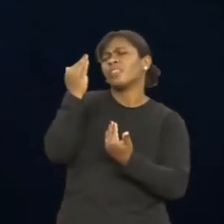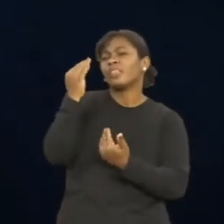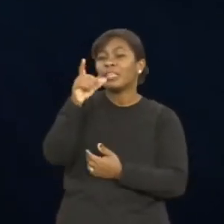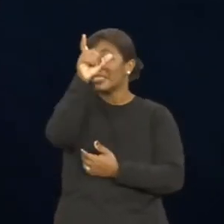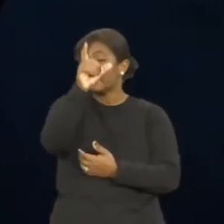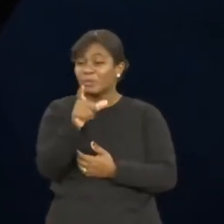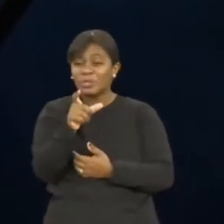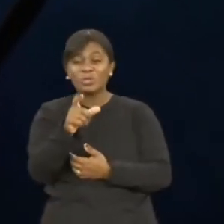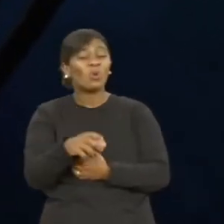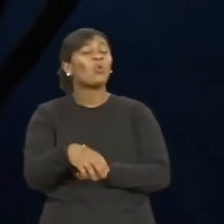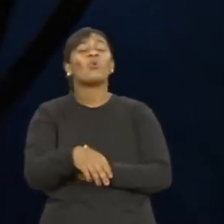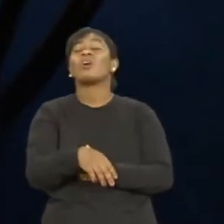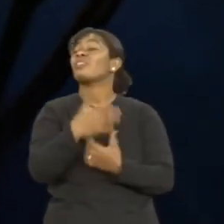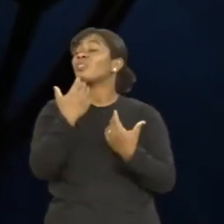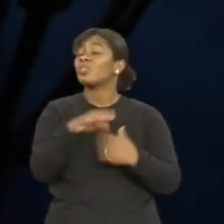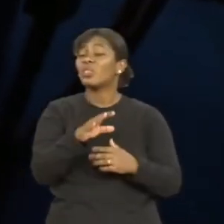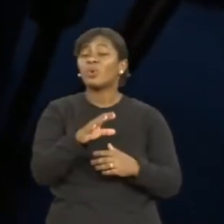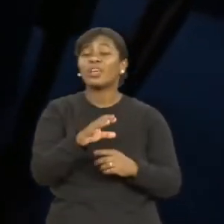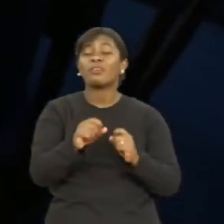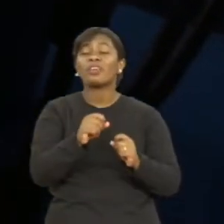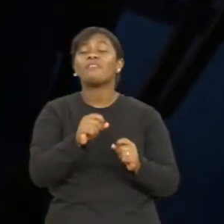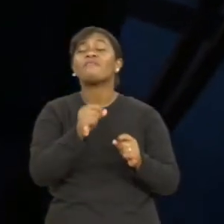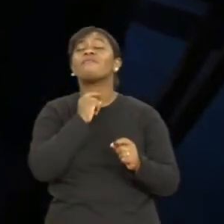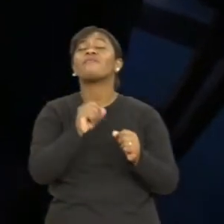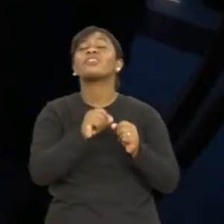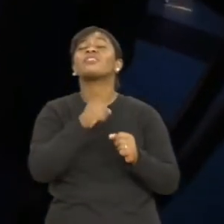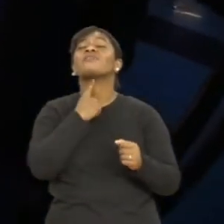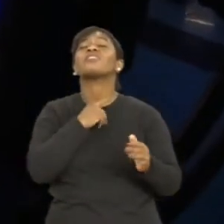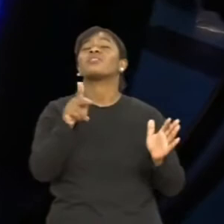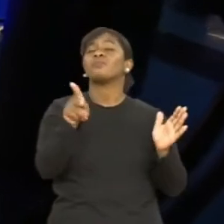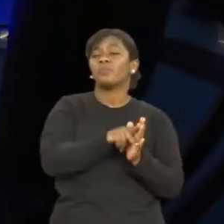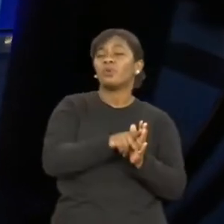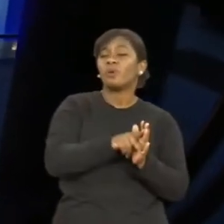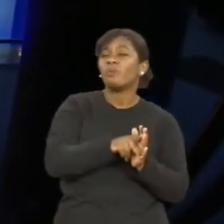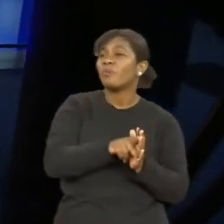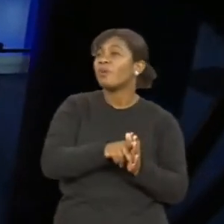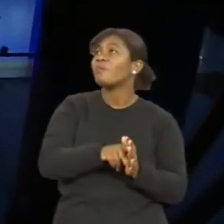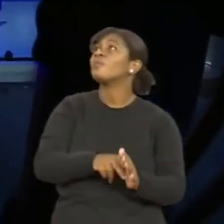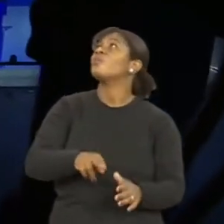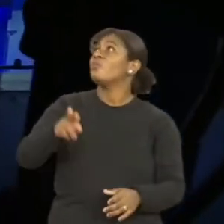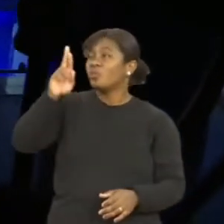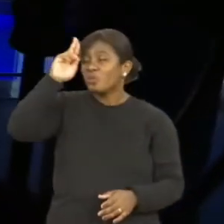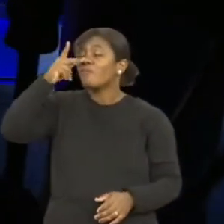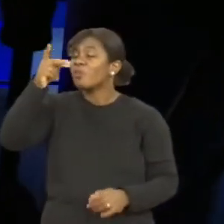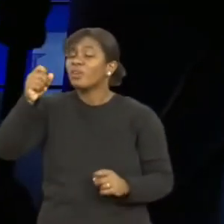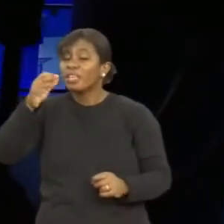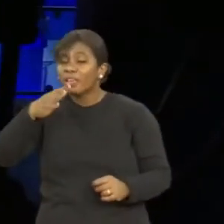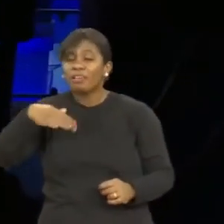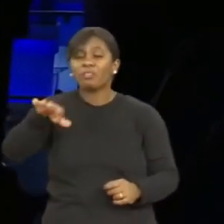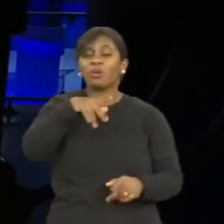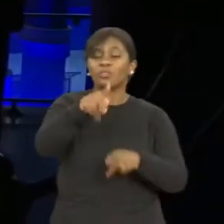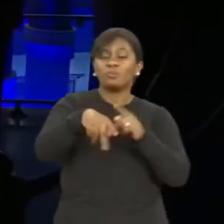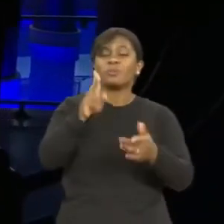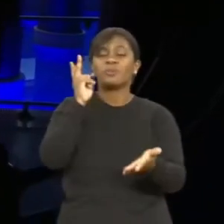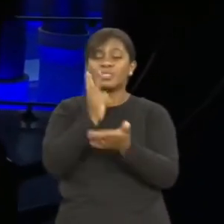ser mais guiada pelo coração, nem ele. O Senhor disse: o meu povo sempre erra no coração. Eu